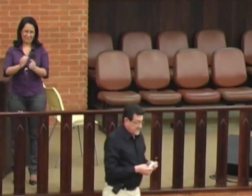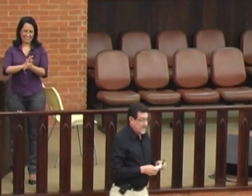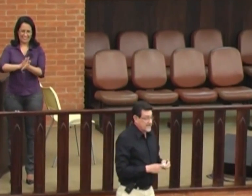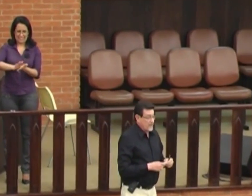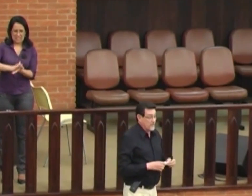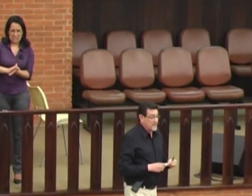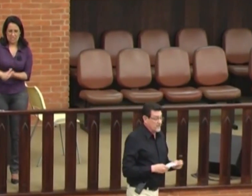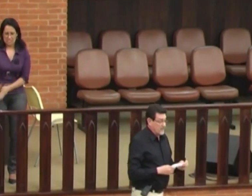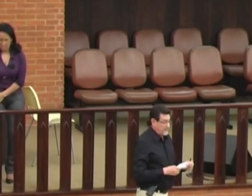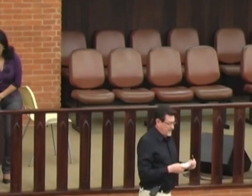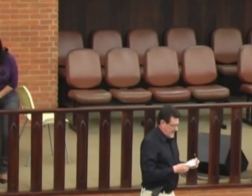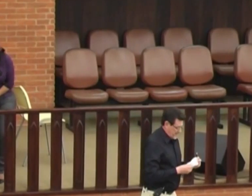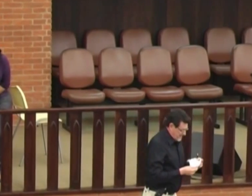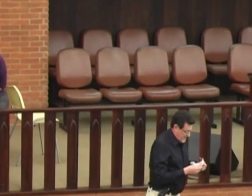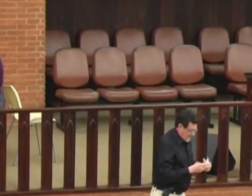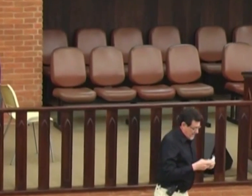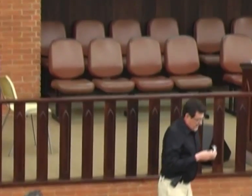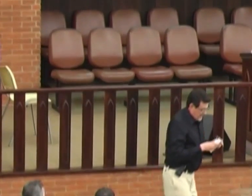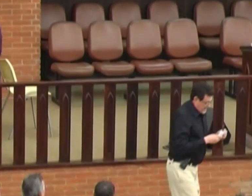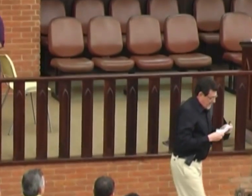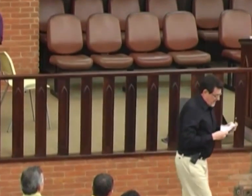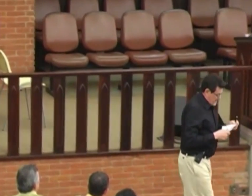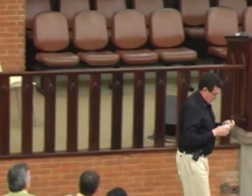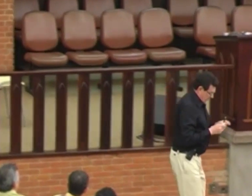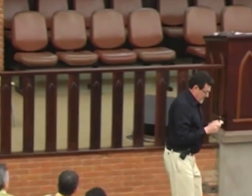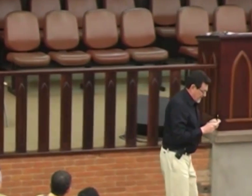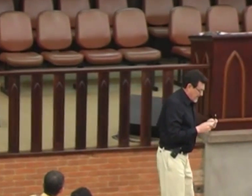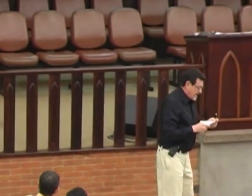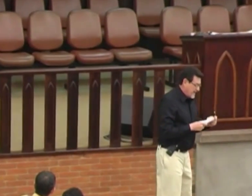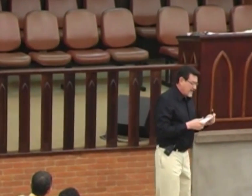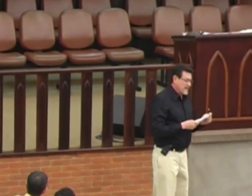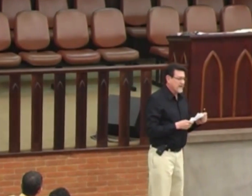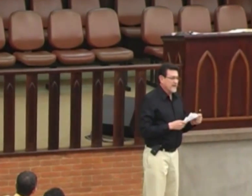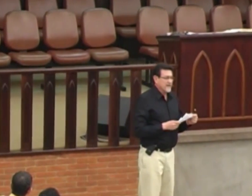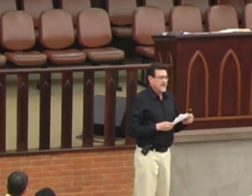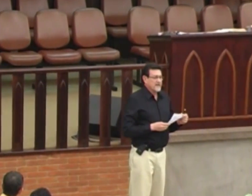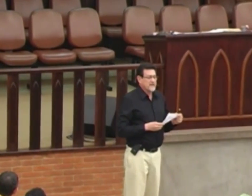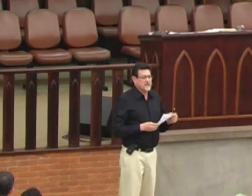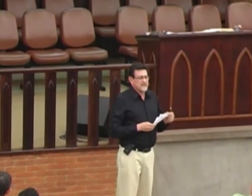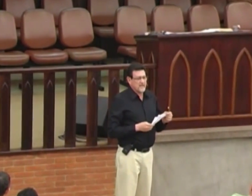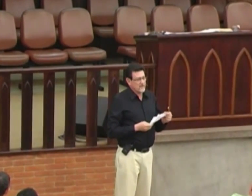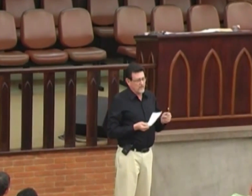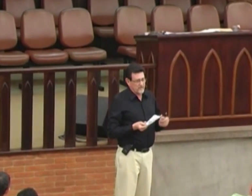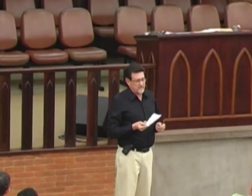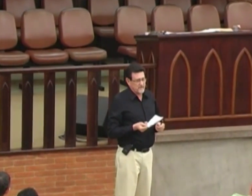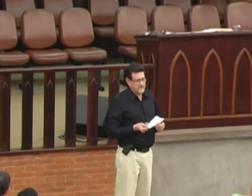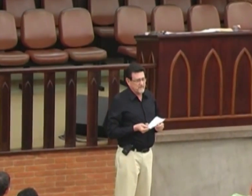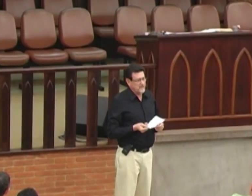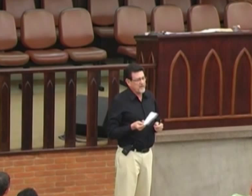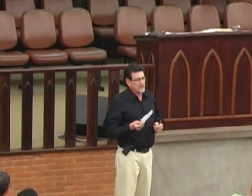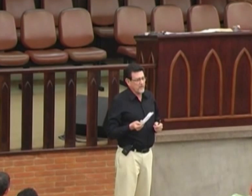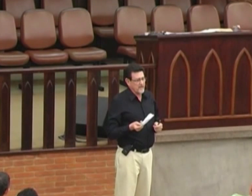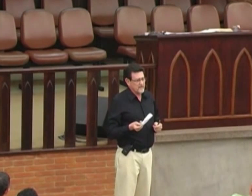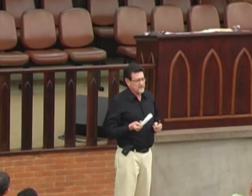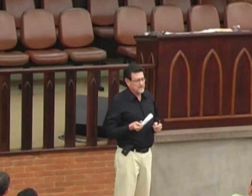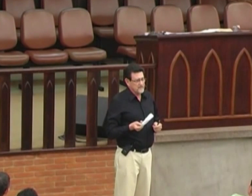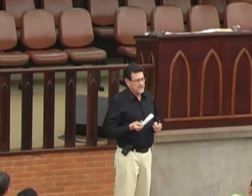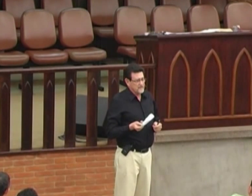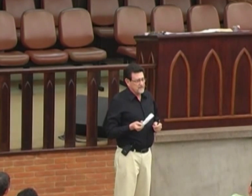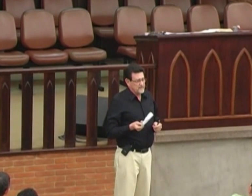desamassa. Isso ele está contando no livro dele. Lê, relê e diz: Senhor, me